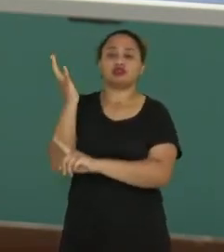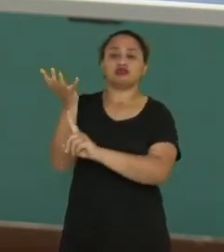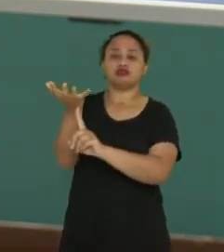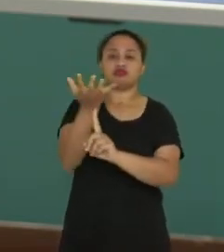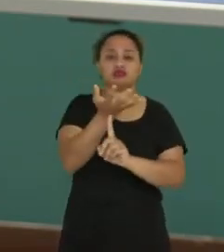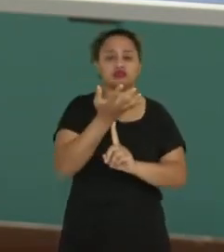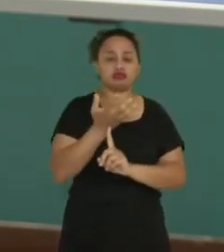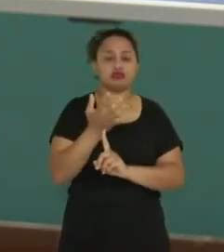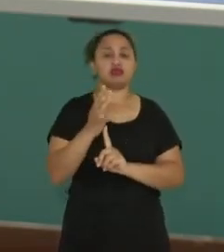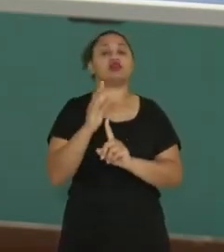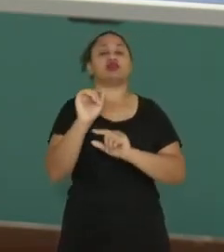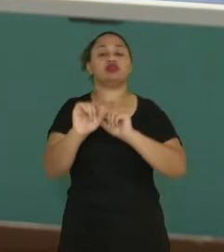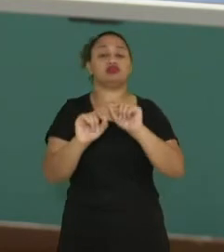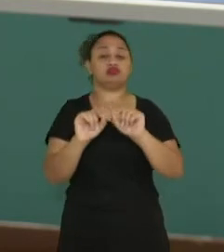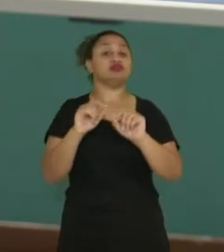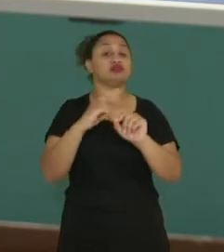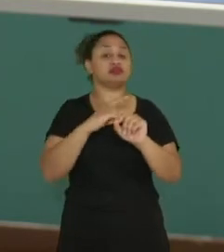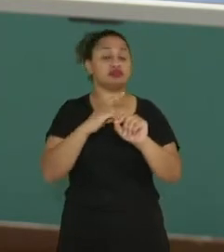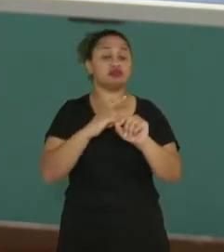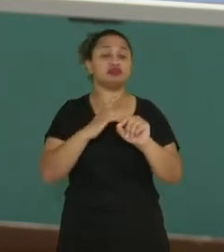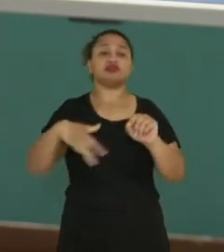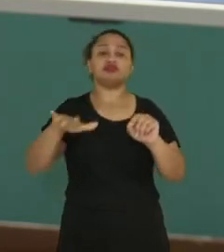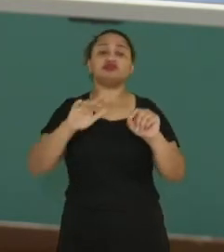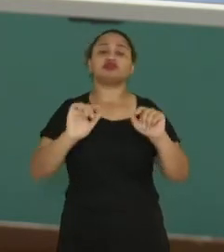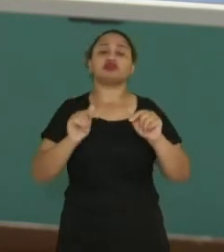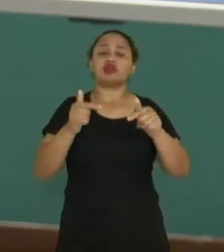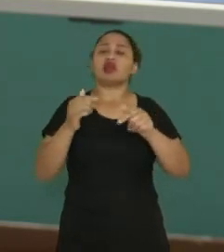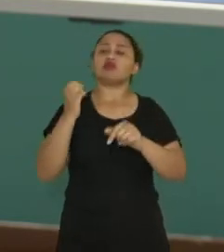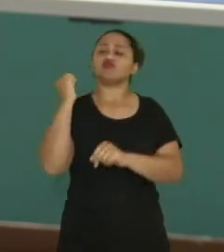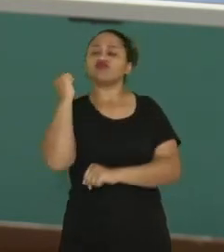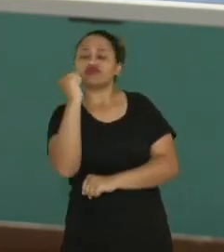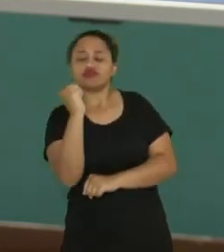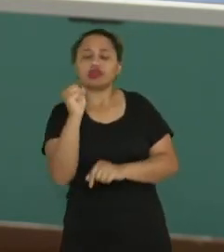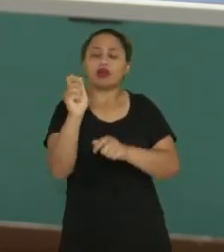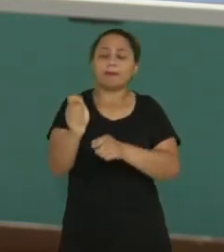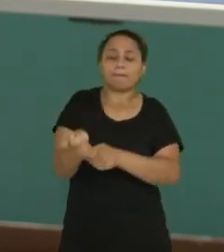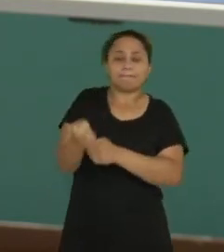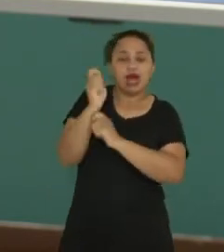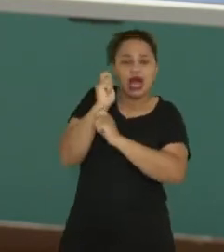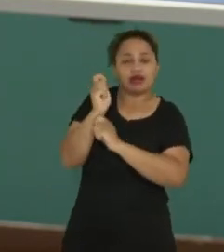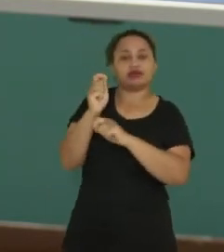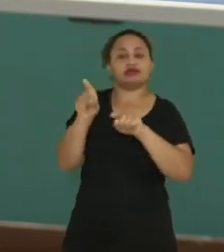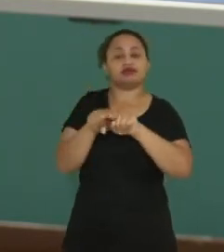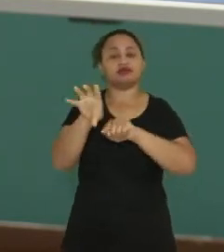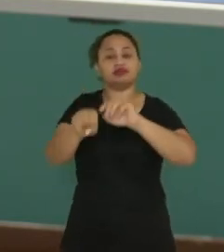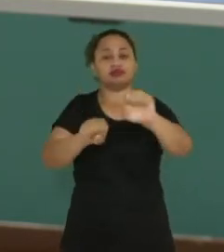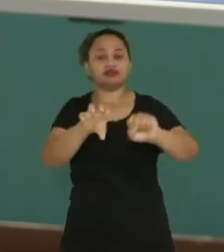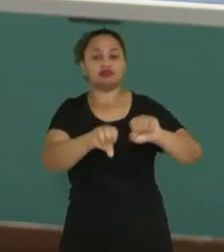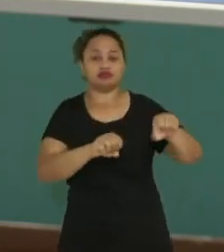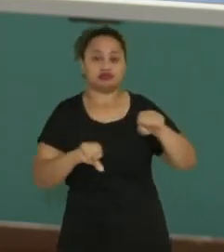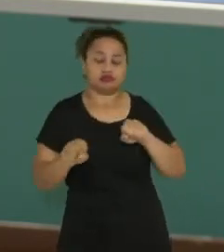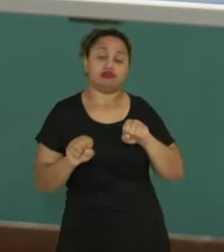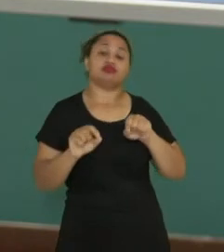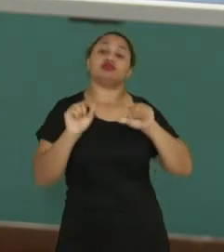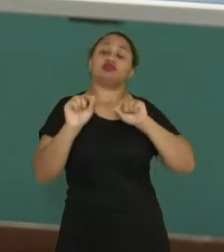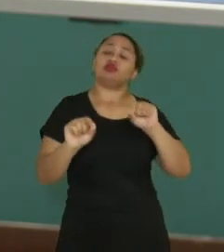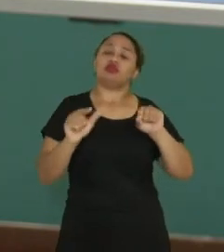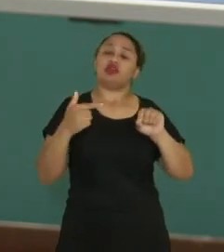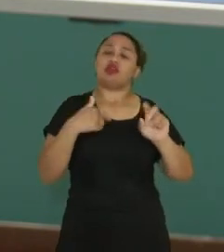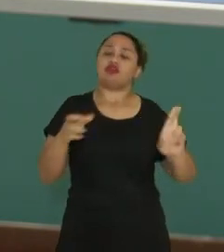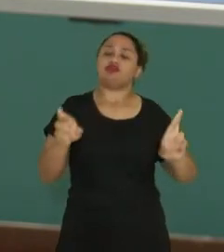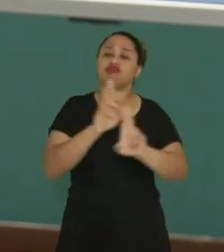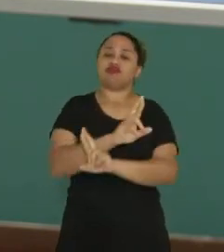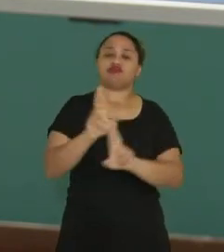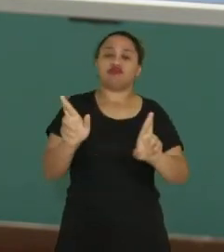né? Esses indígenas praticavam a caça, a pesca e a coleta, em uma relação muito